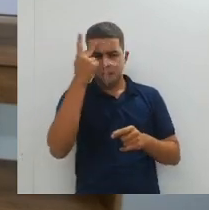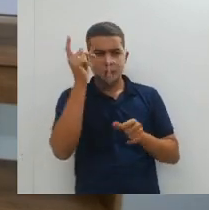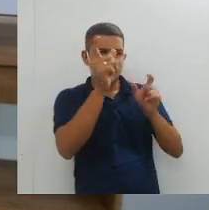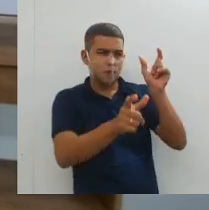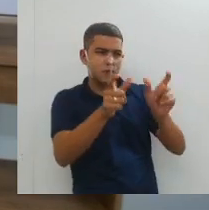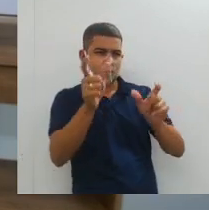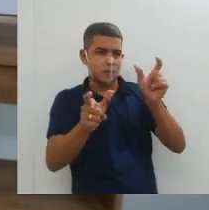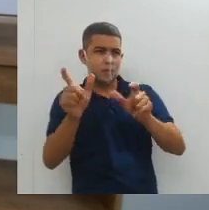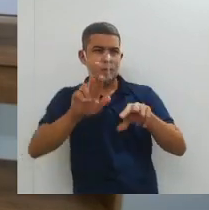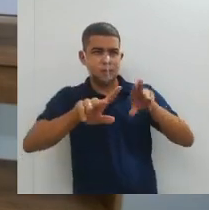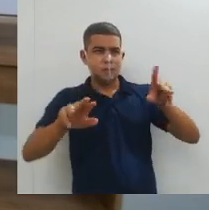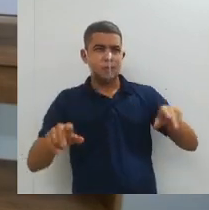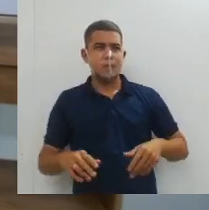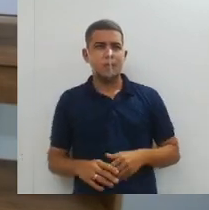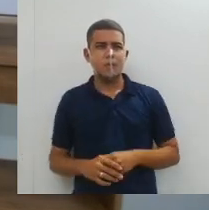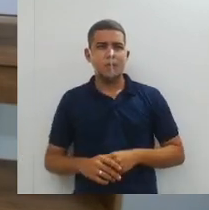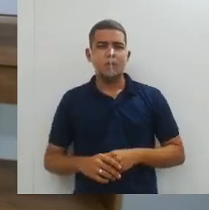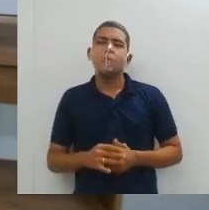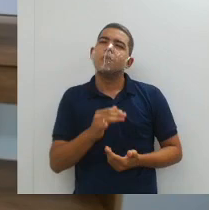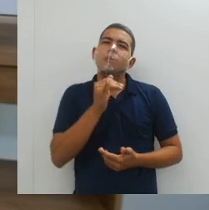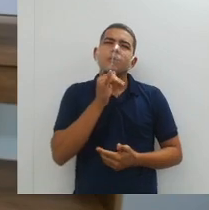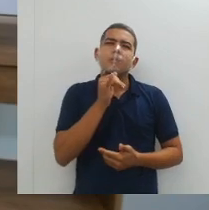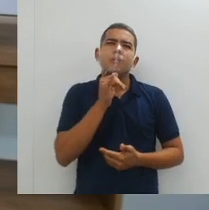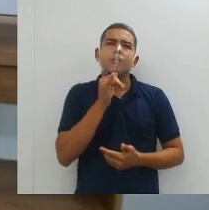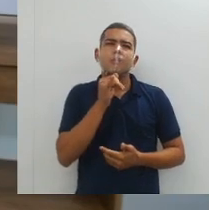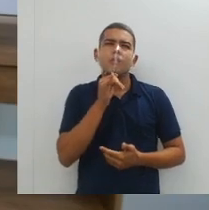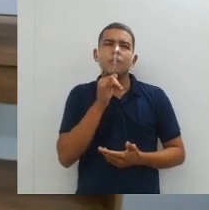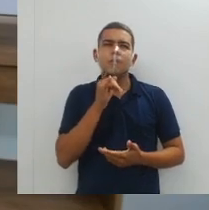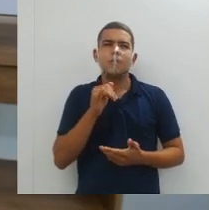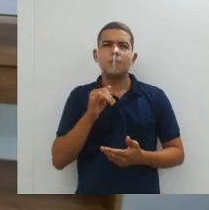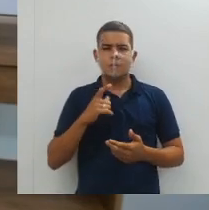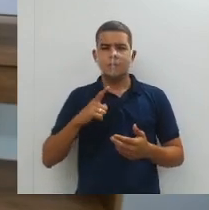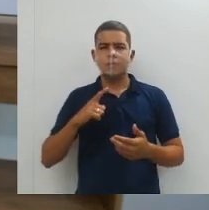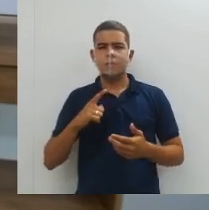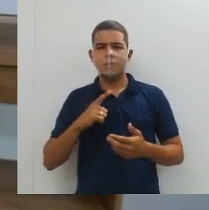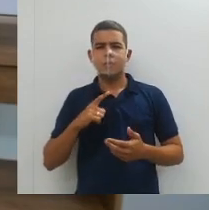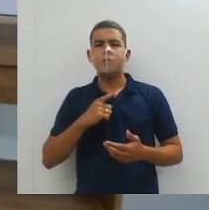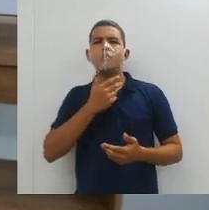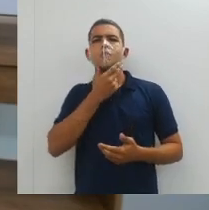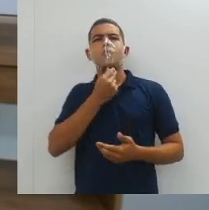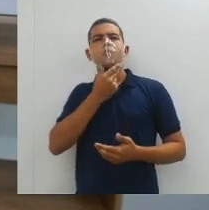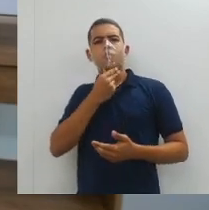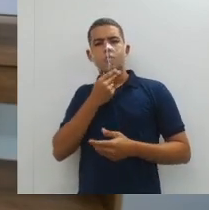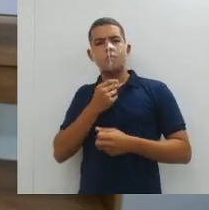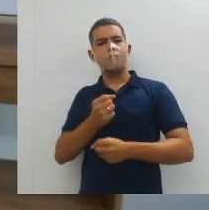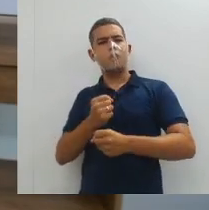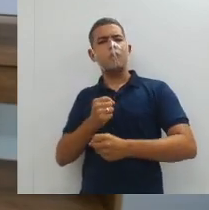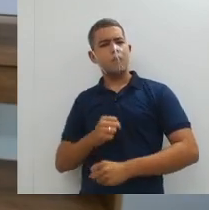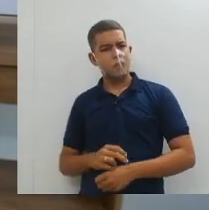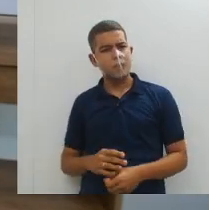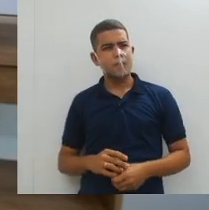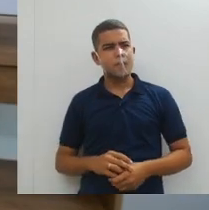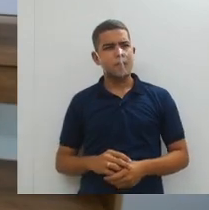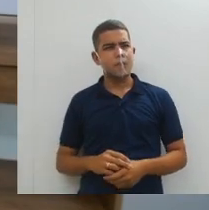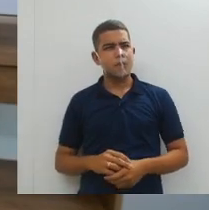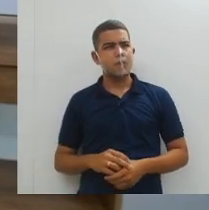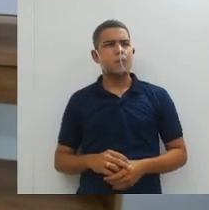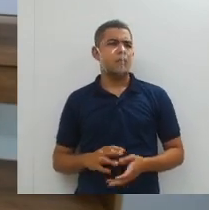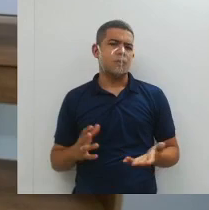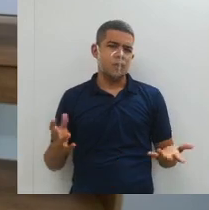na antiguidade clássica, como por exemplo a virilidade, né? Então essas pessoas,